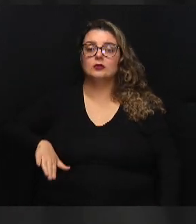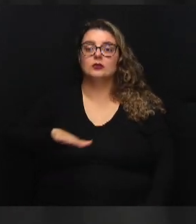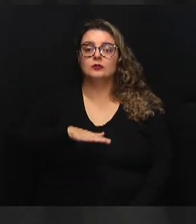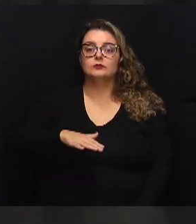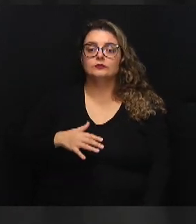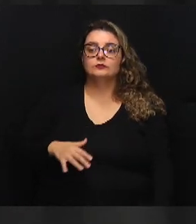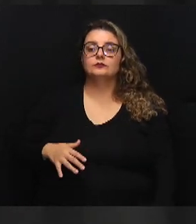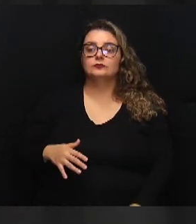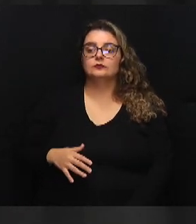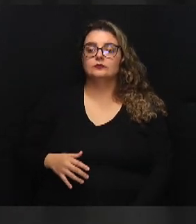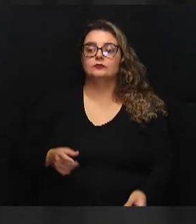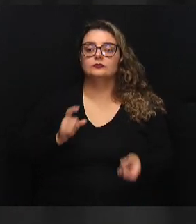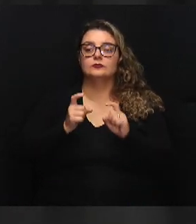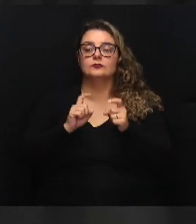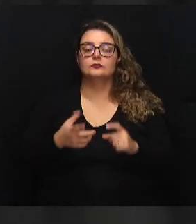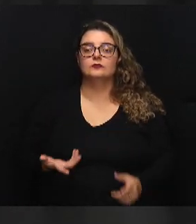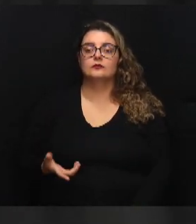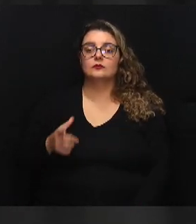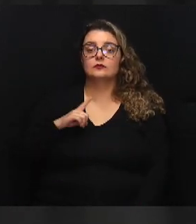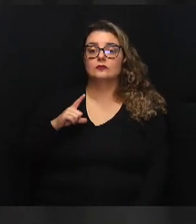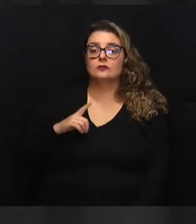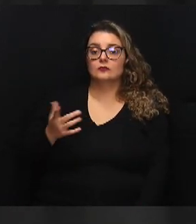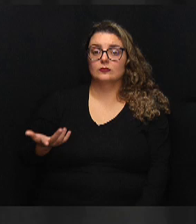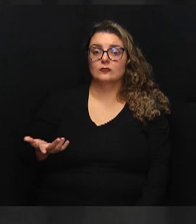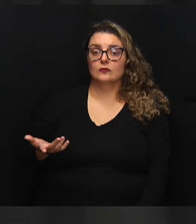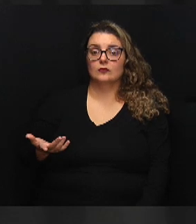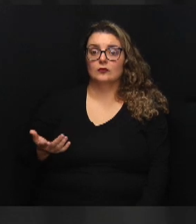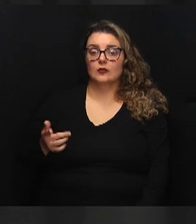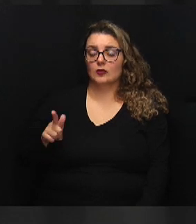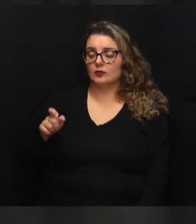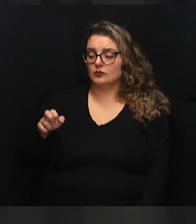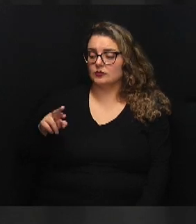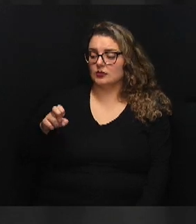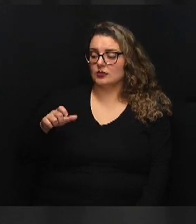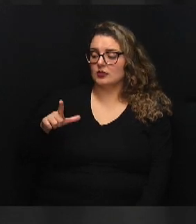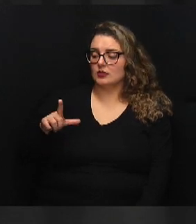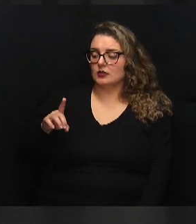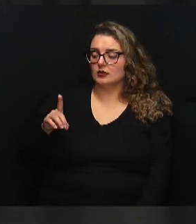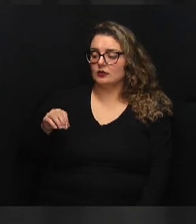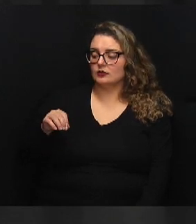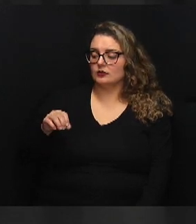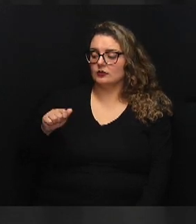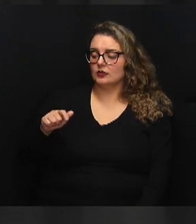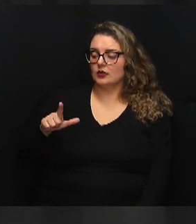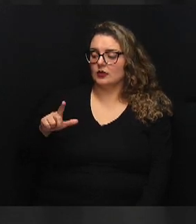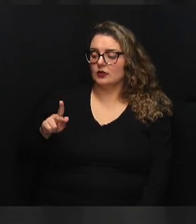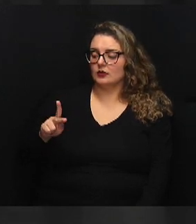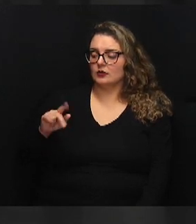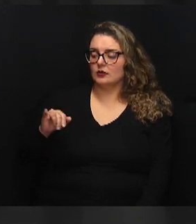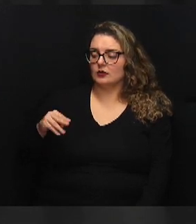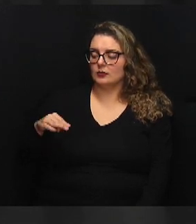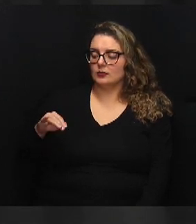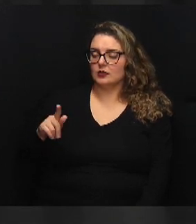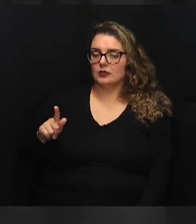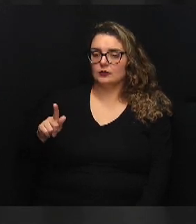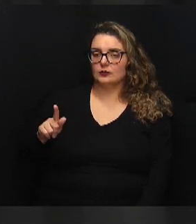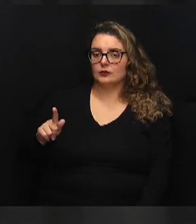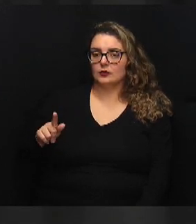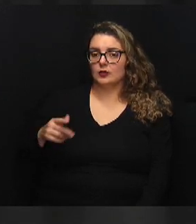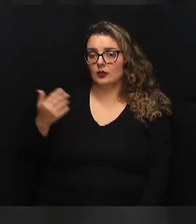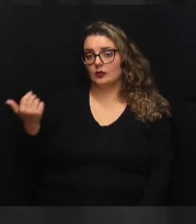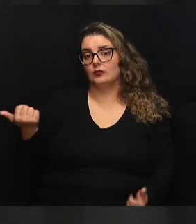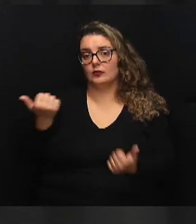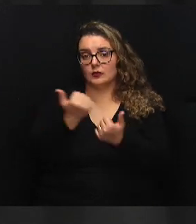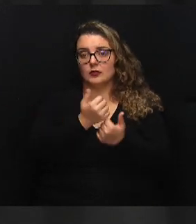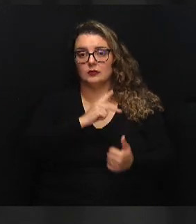reunião, acabei de falar agora há pouco, nós tivemos uma reunião com o Geraldo Alckmin, que é o vice-presidente da República. Nós vamos estar soltando aí agora